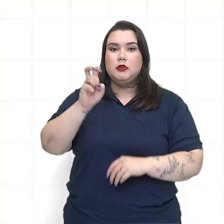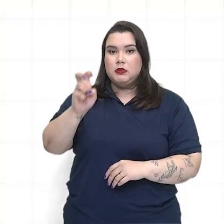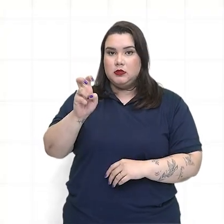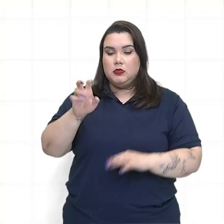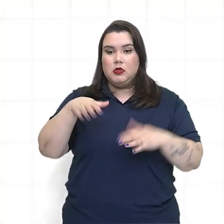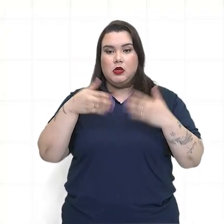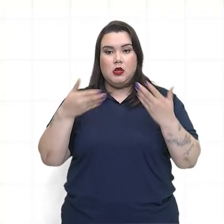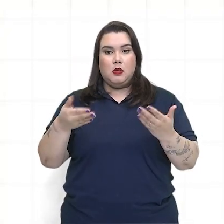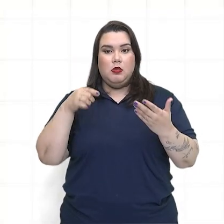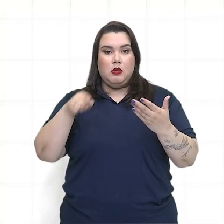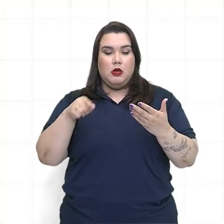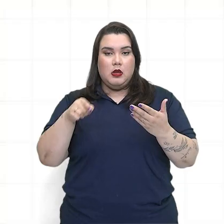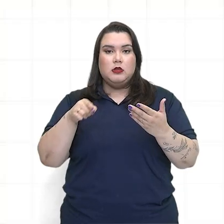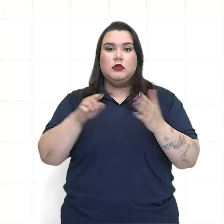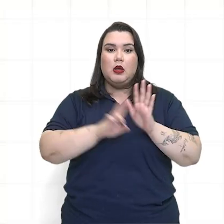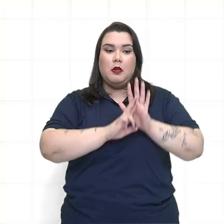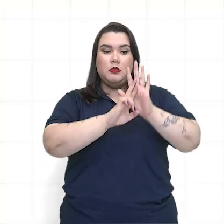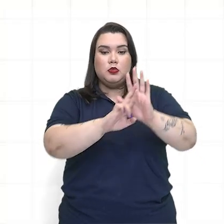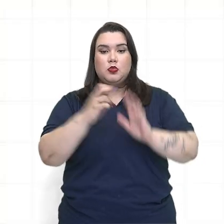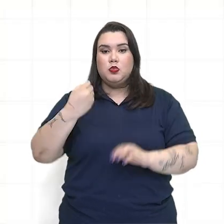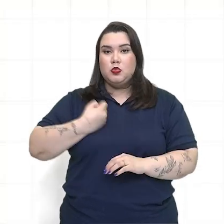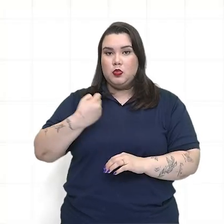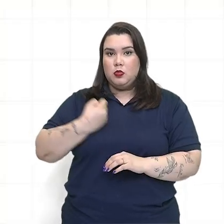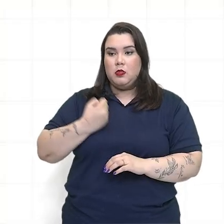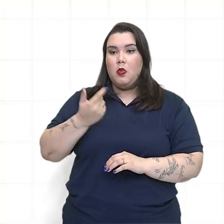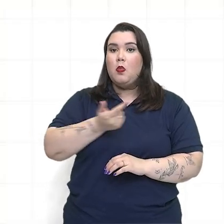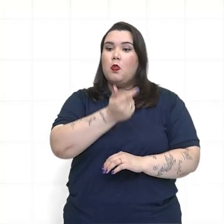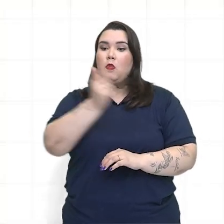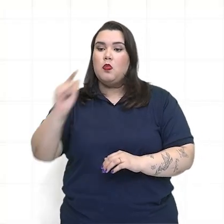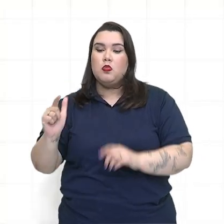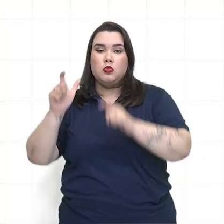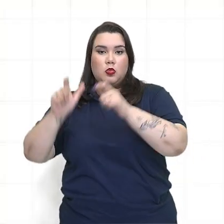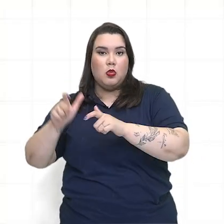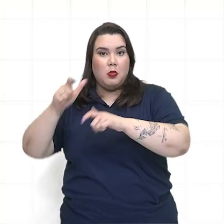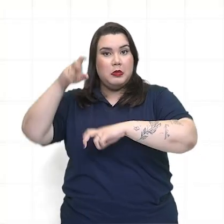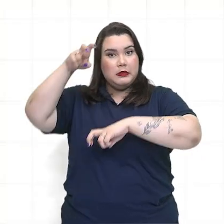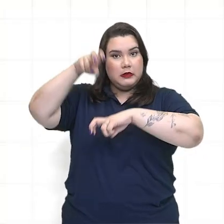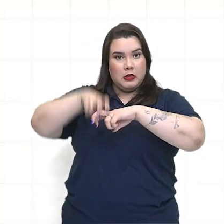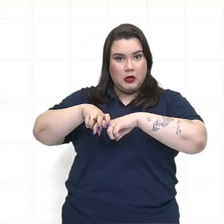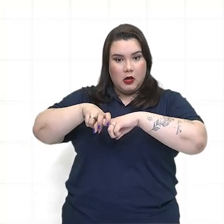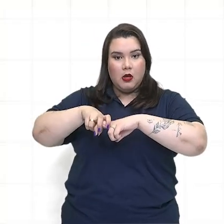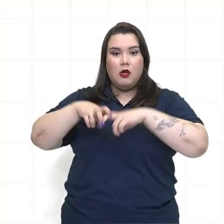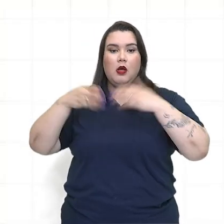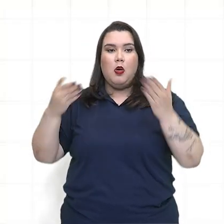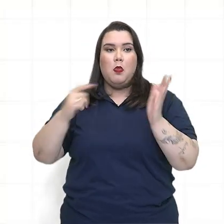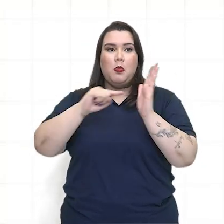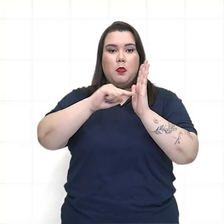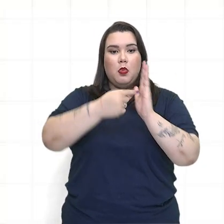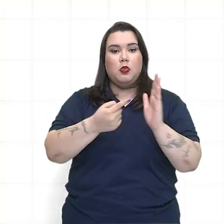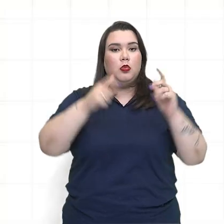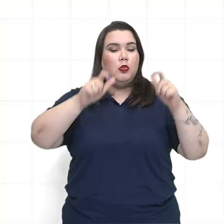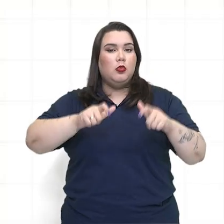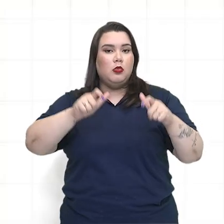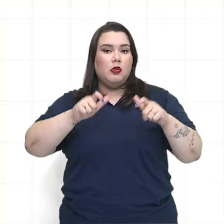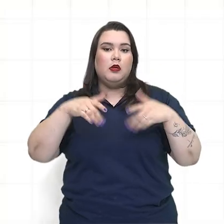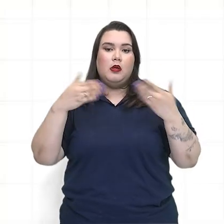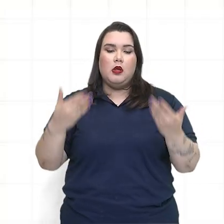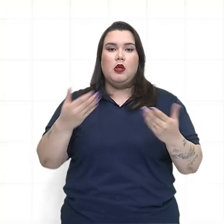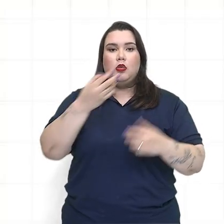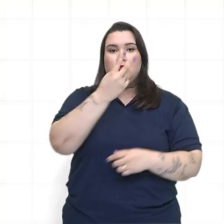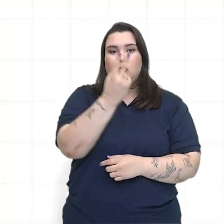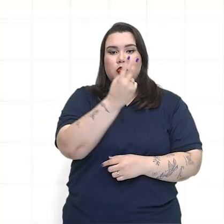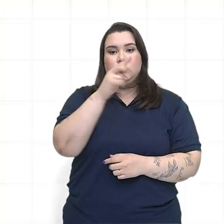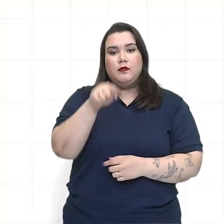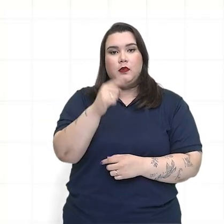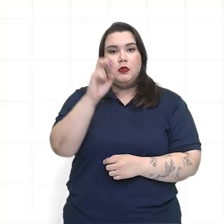a coordenada dessa outra cadeira, que já seria uma outra posição, o ponto aí está localizado na coordenada